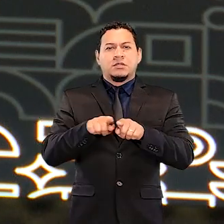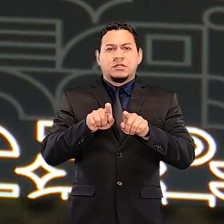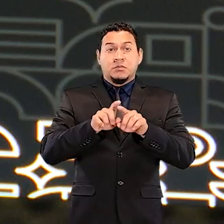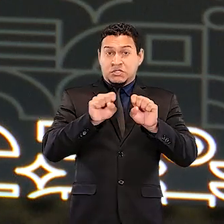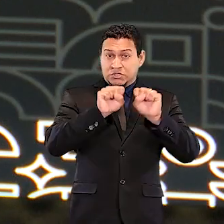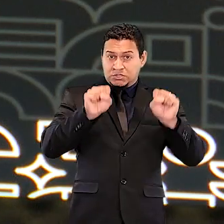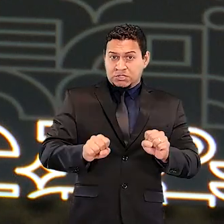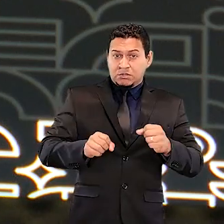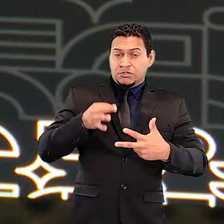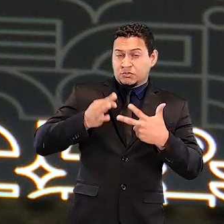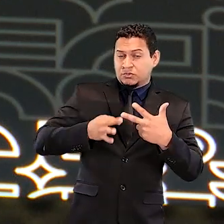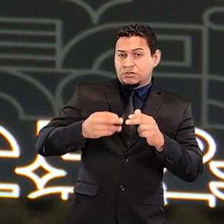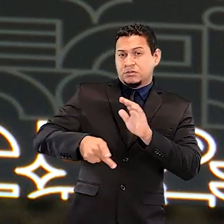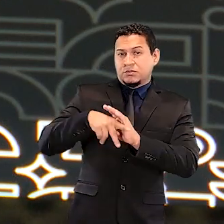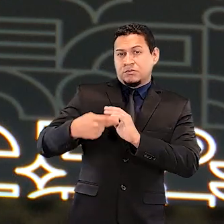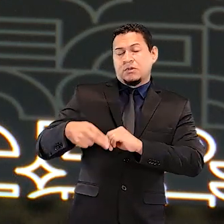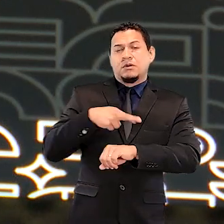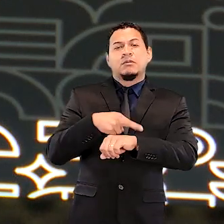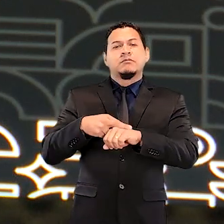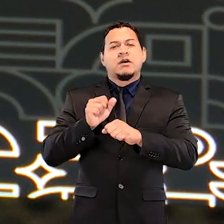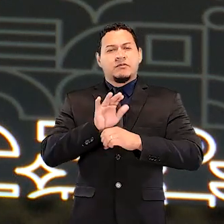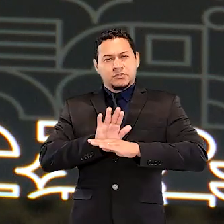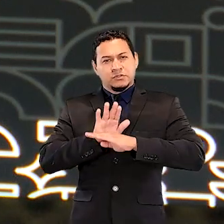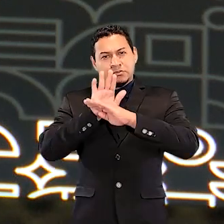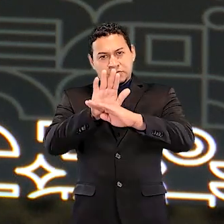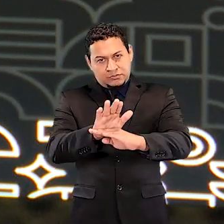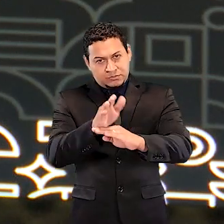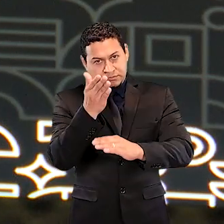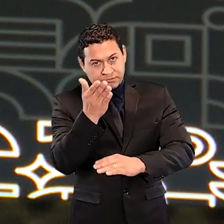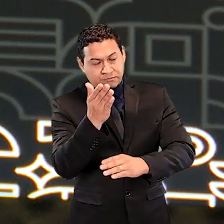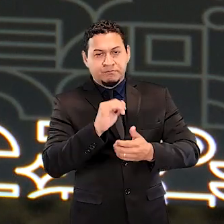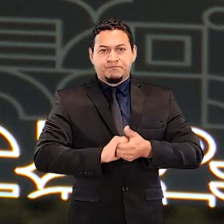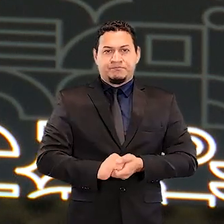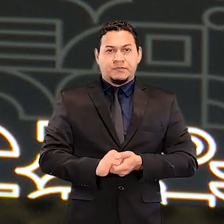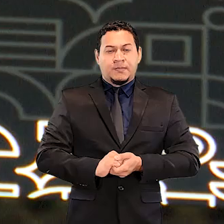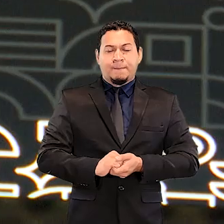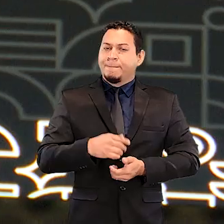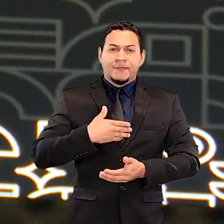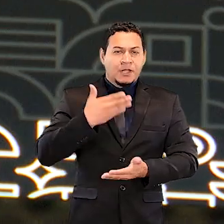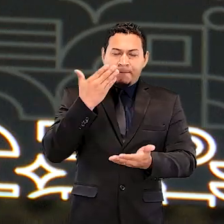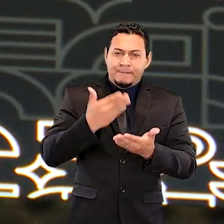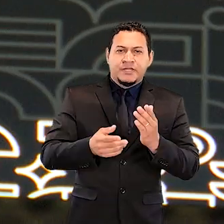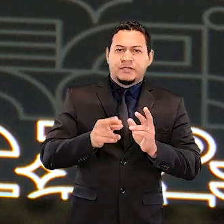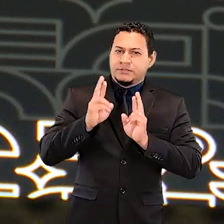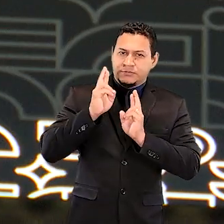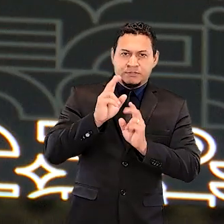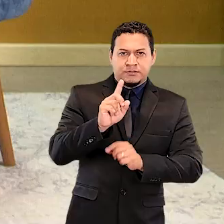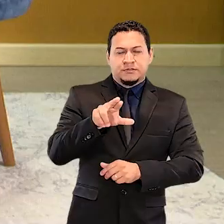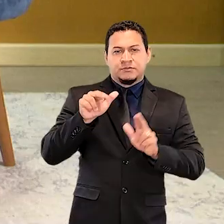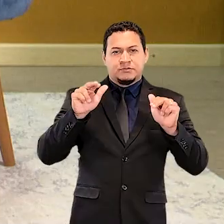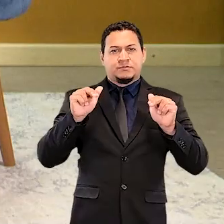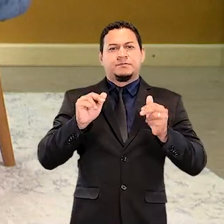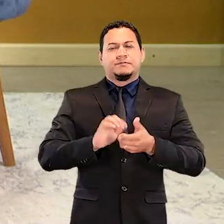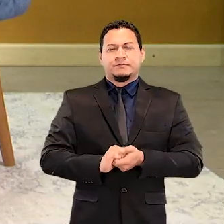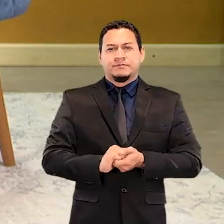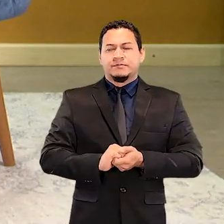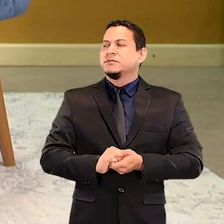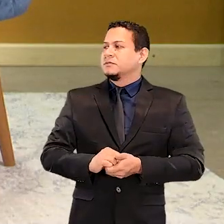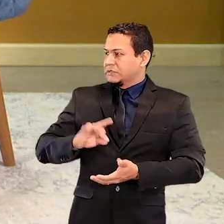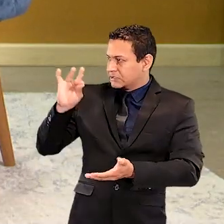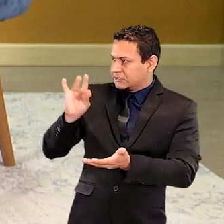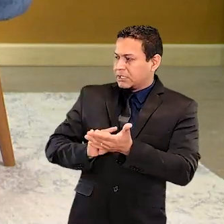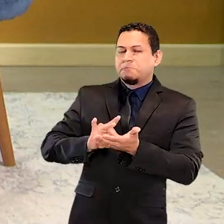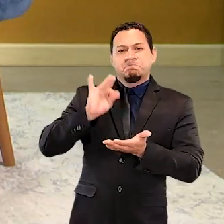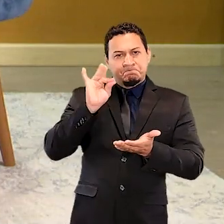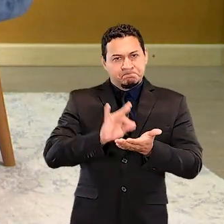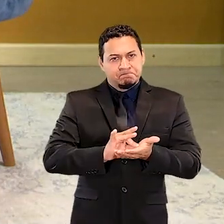de justiça de Roraima vai te ajudar. Não perca a esperança. Não é isso? Com